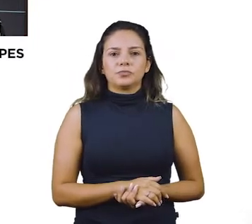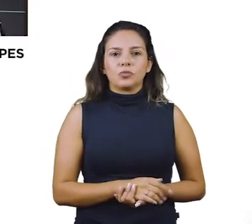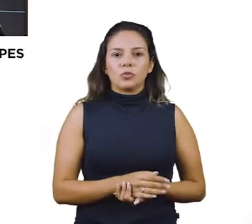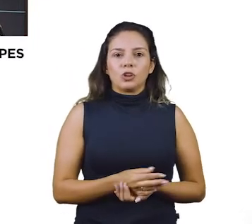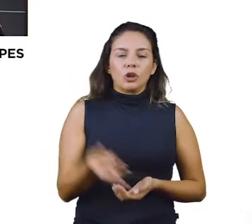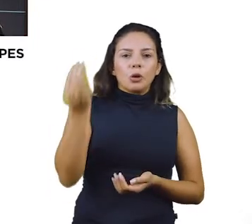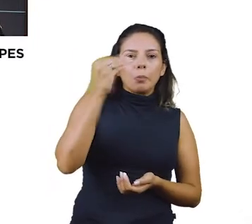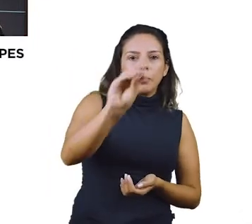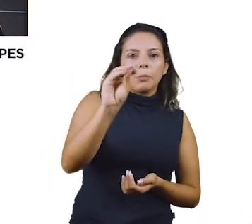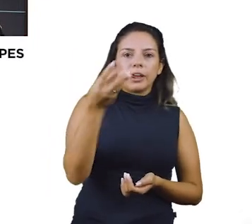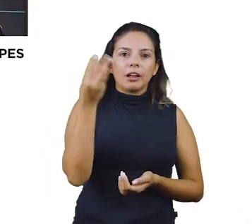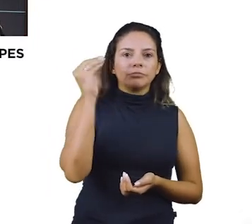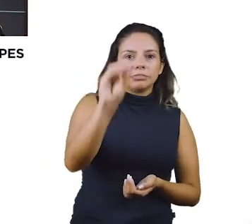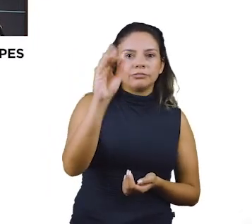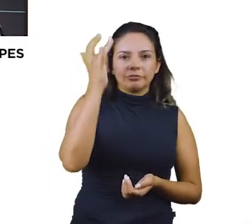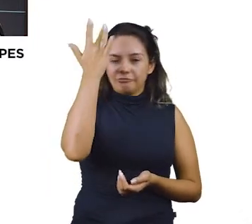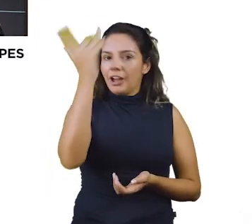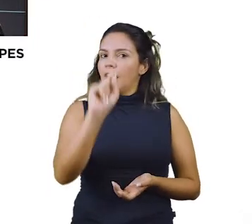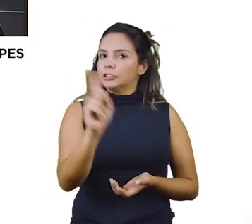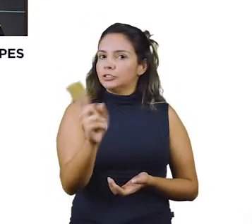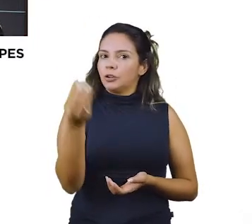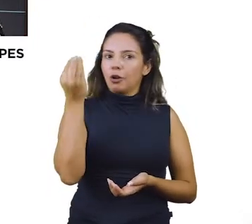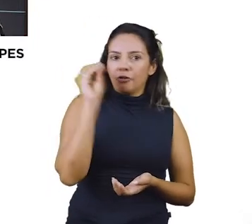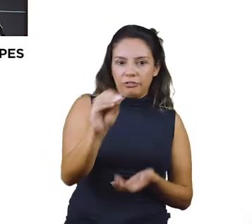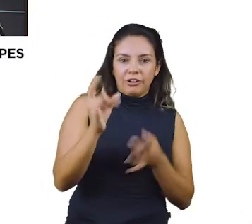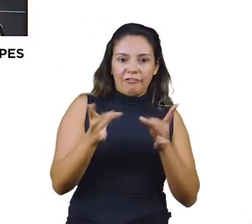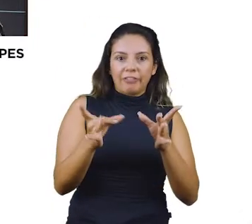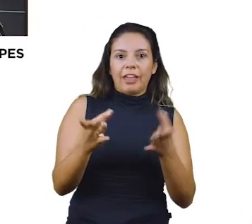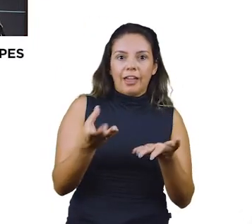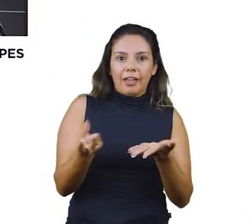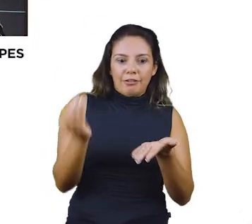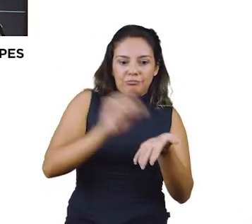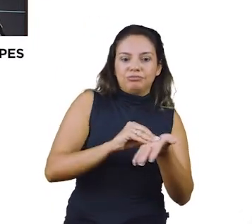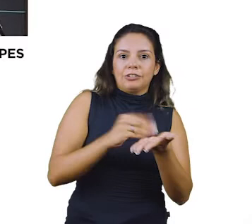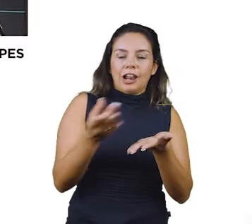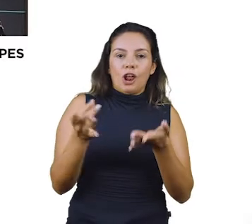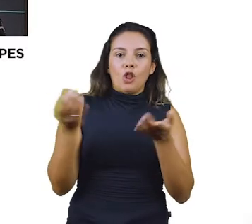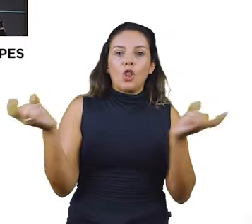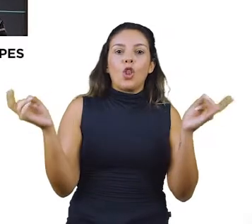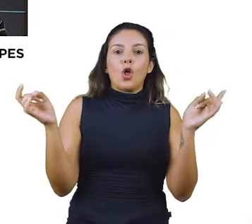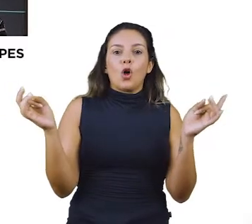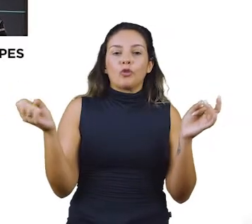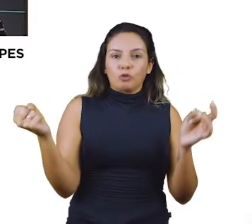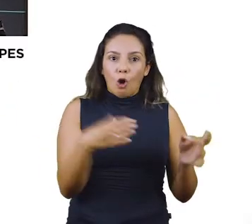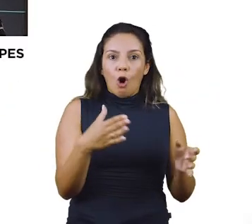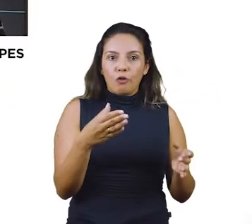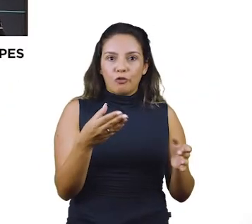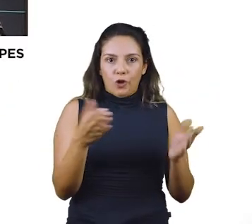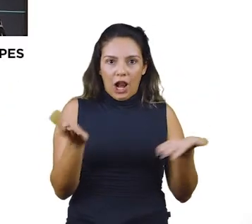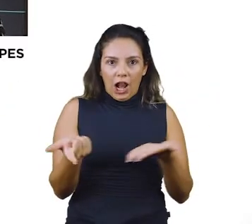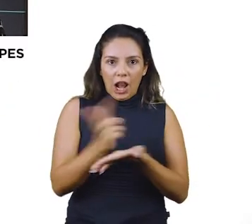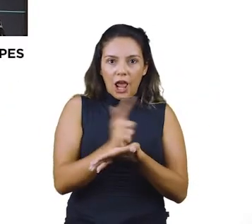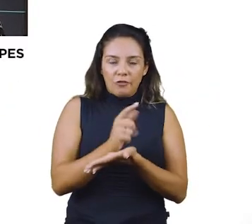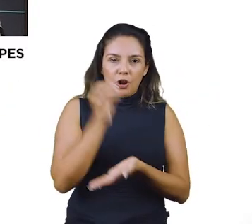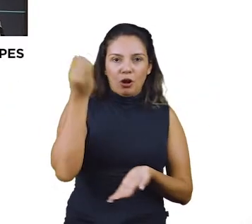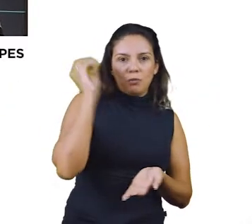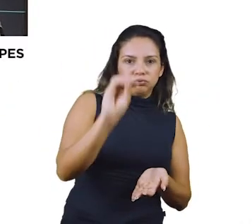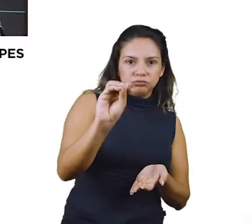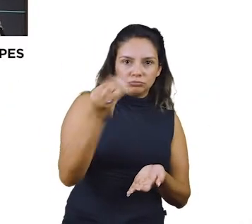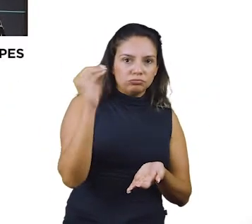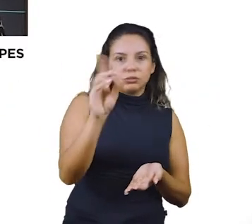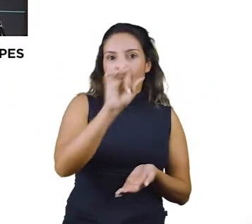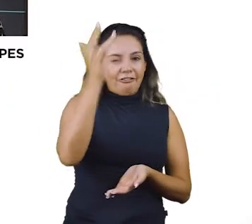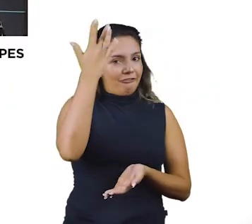publicação de hoje, então publicar um livro era muito difícil, né? Nós mesmos bancávamos os livros, né? O livro ficava